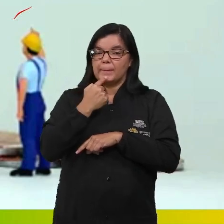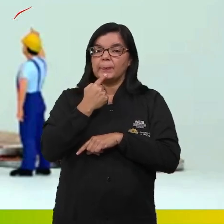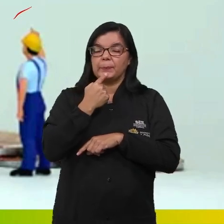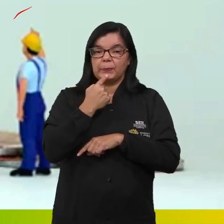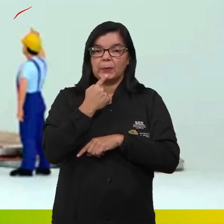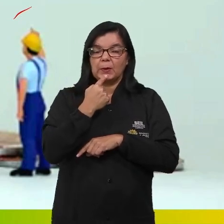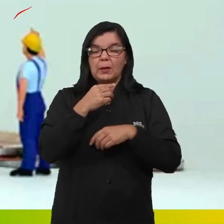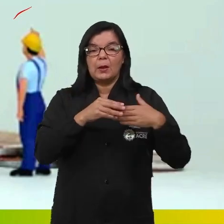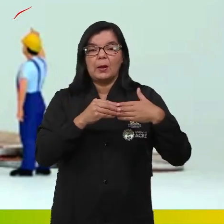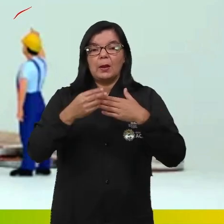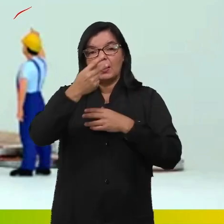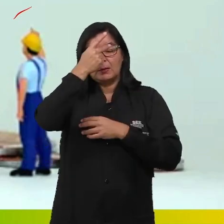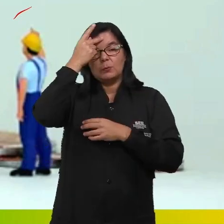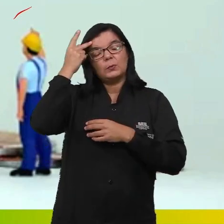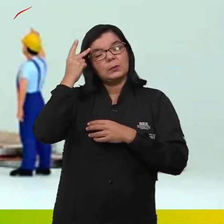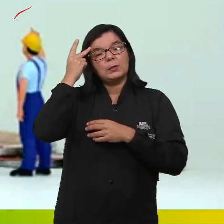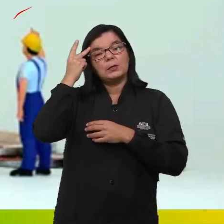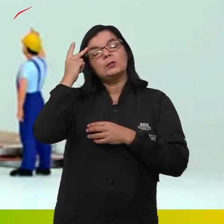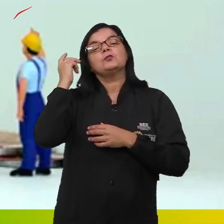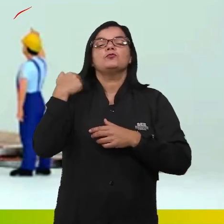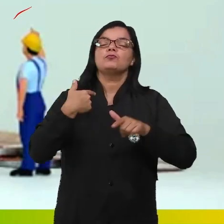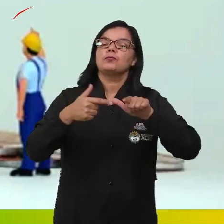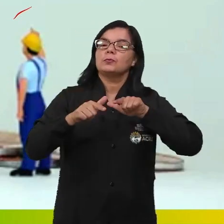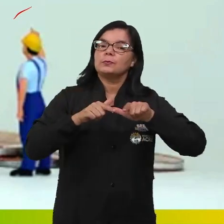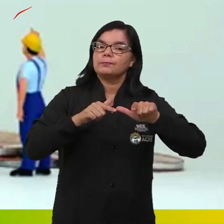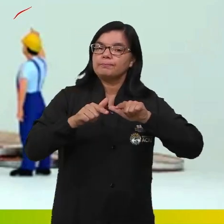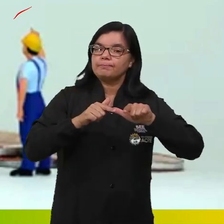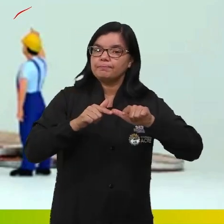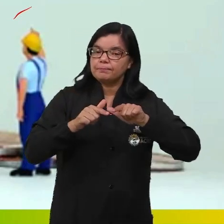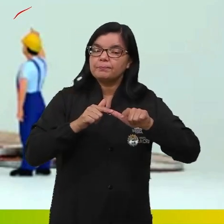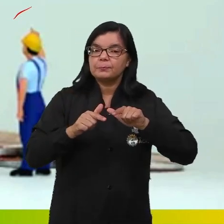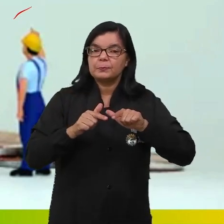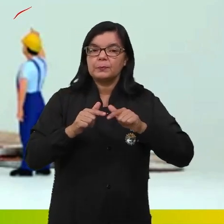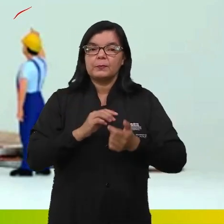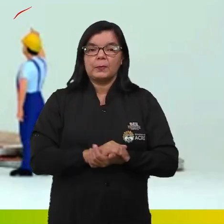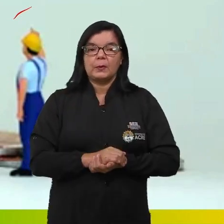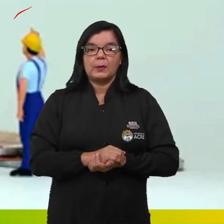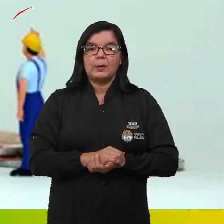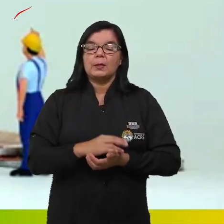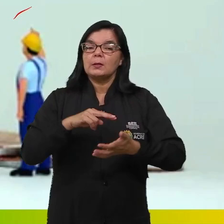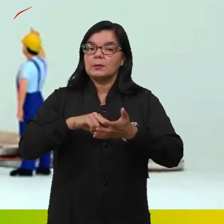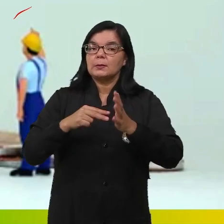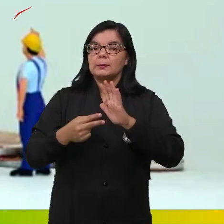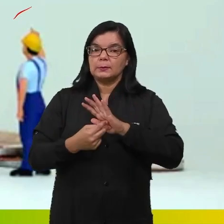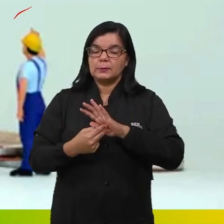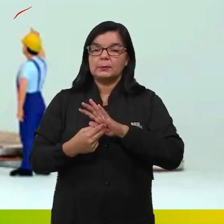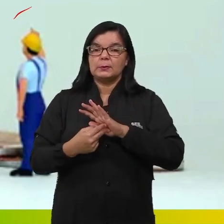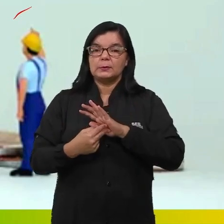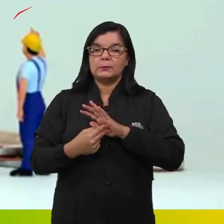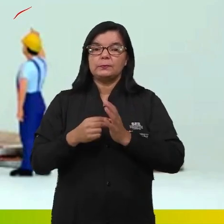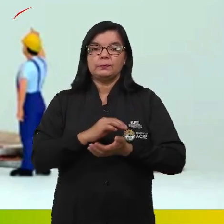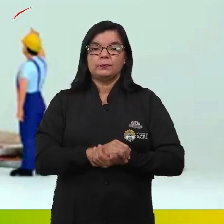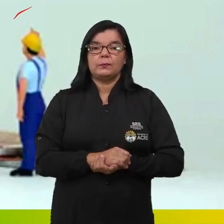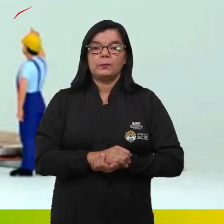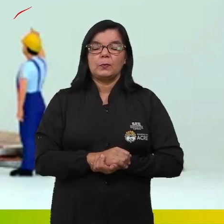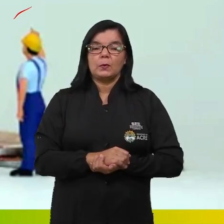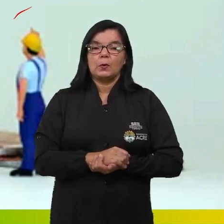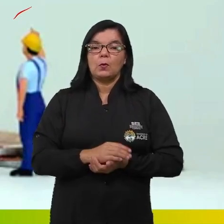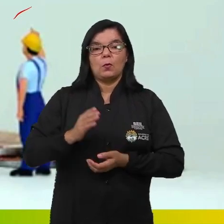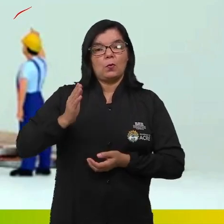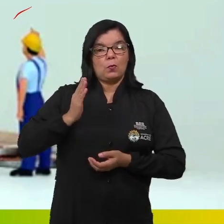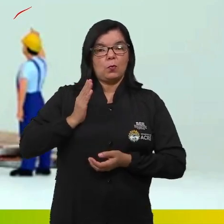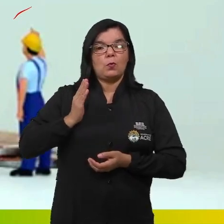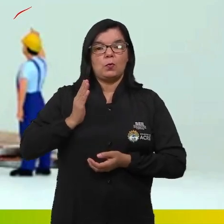essas pessoas em forma de operário, ou seja, a classe trabalhadora. Então, o que a gente vê aqui? O rico